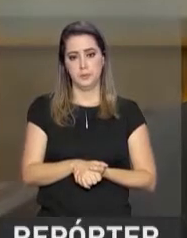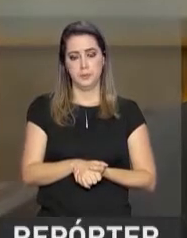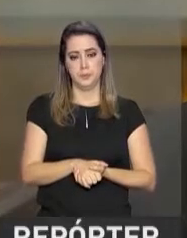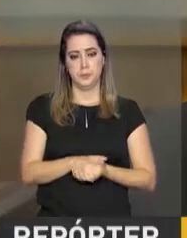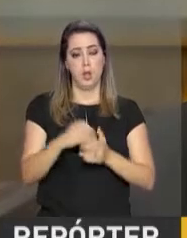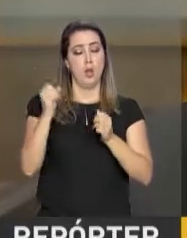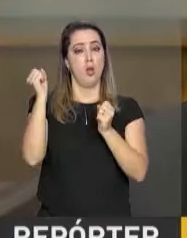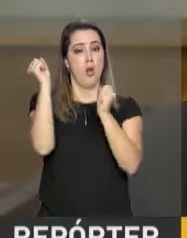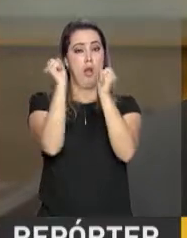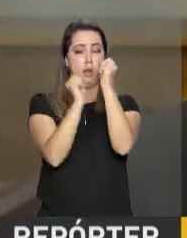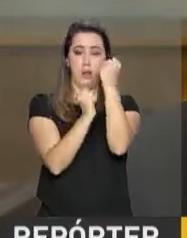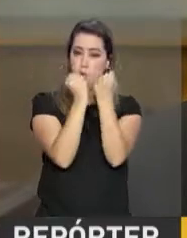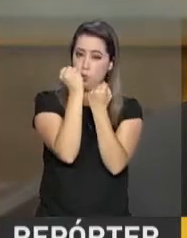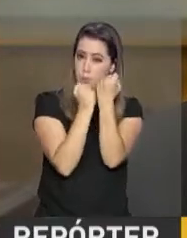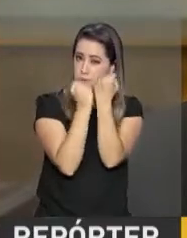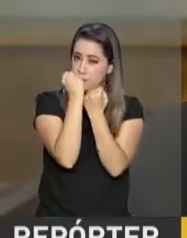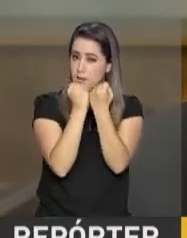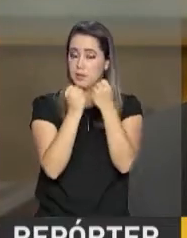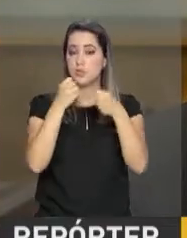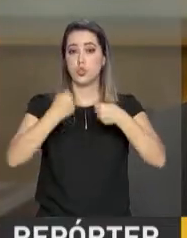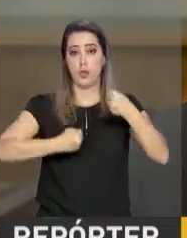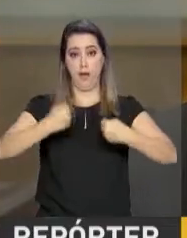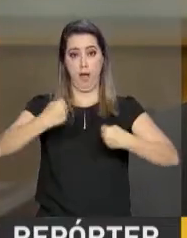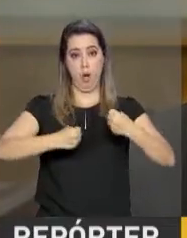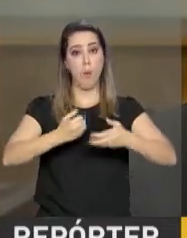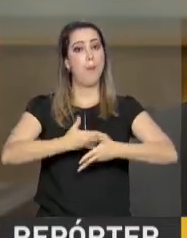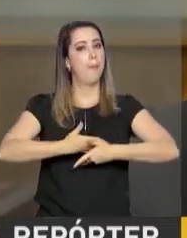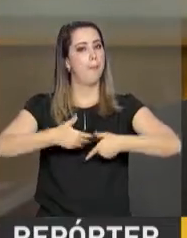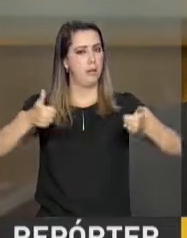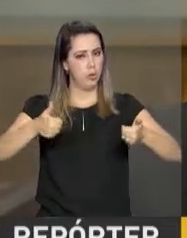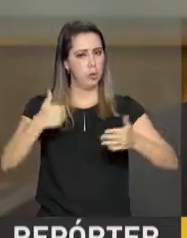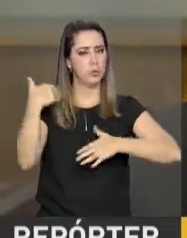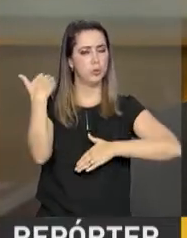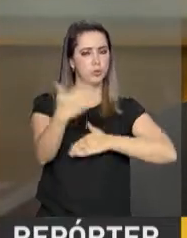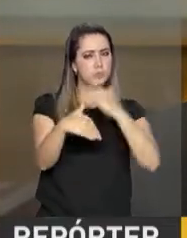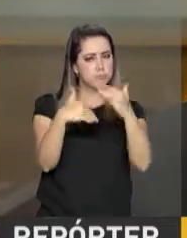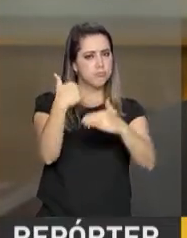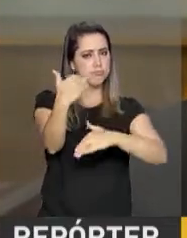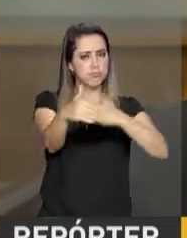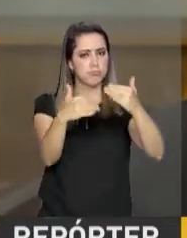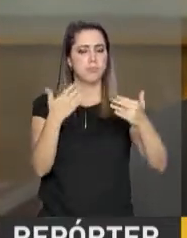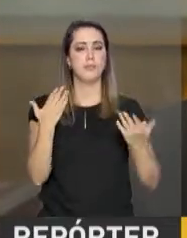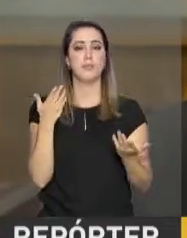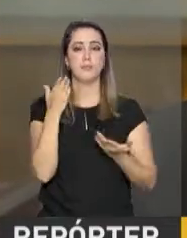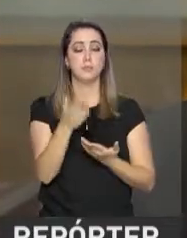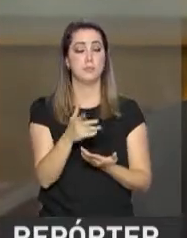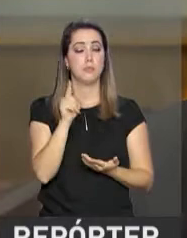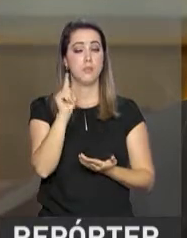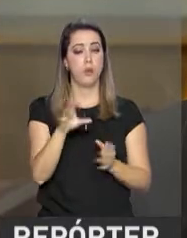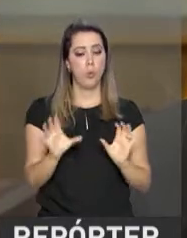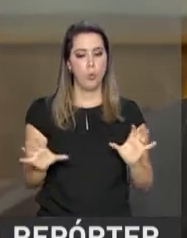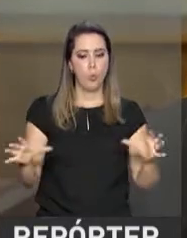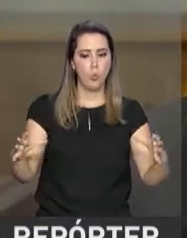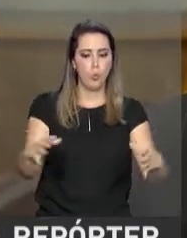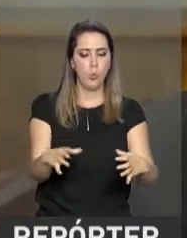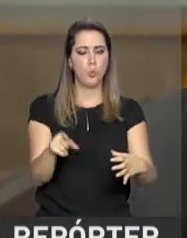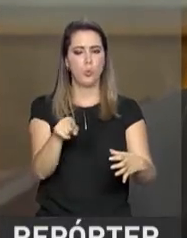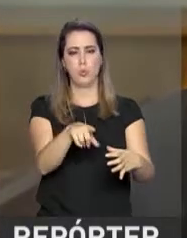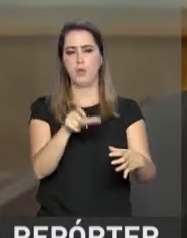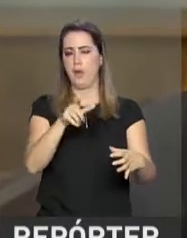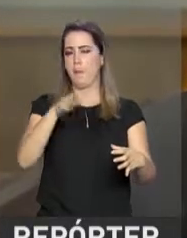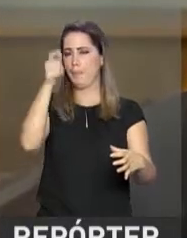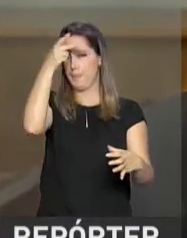da indústria automobilística é o melhor sinal, né, de reativação da economia. É um setor em que o